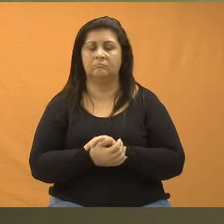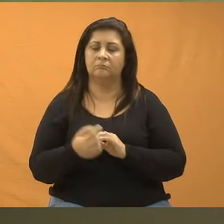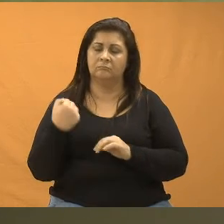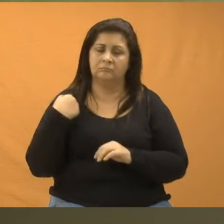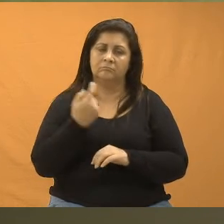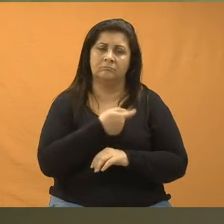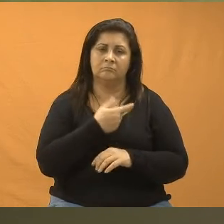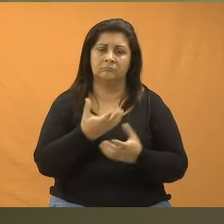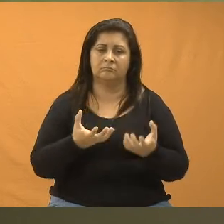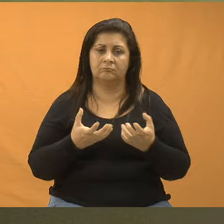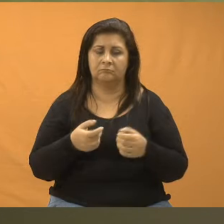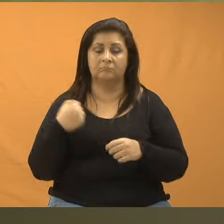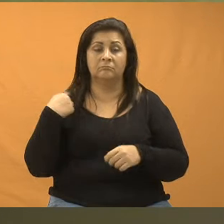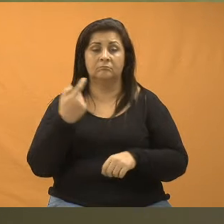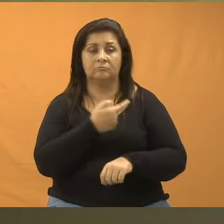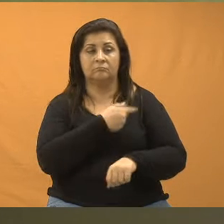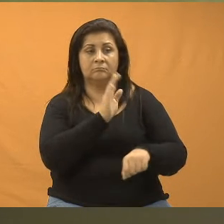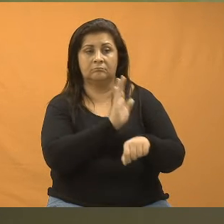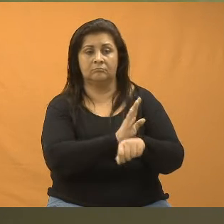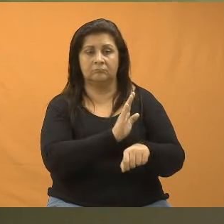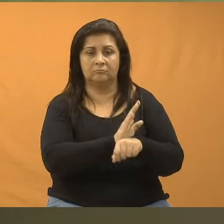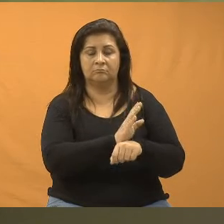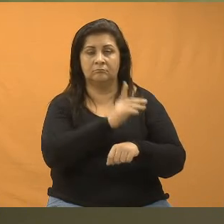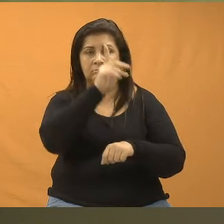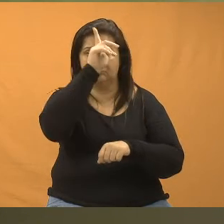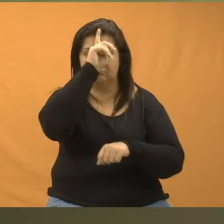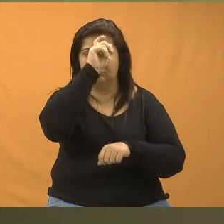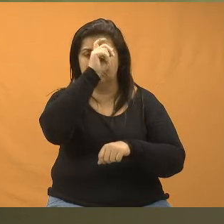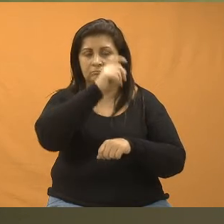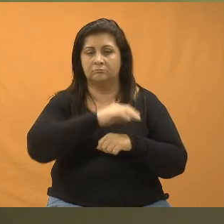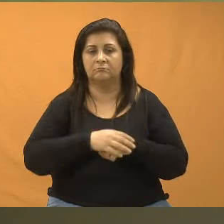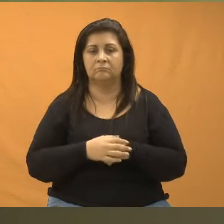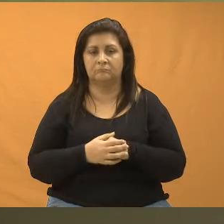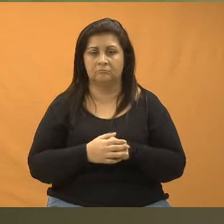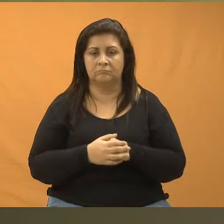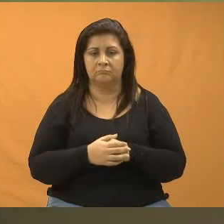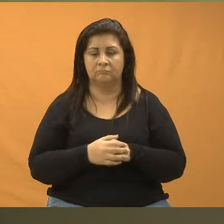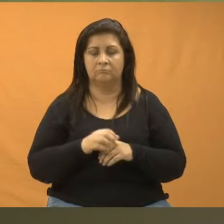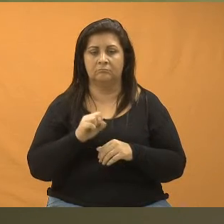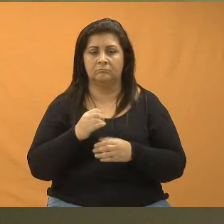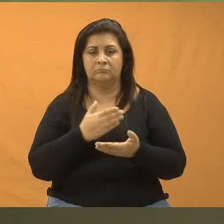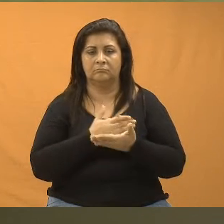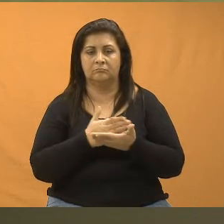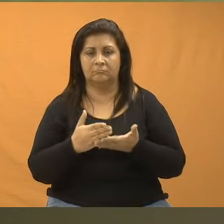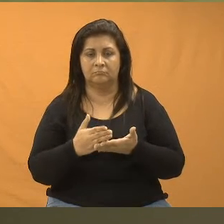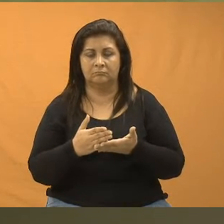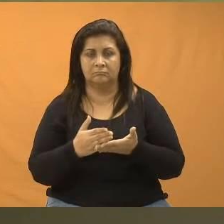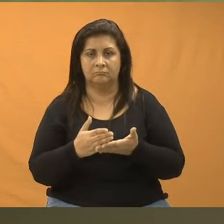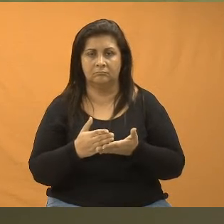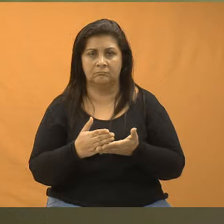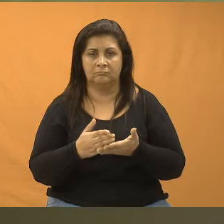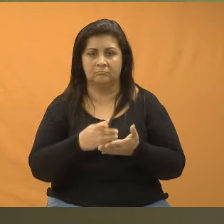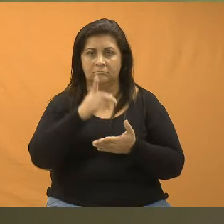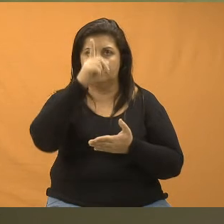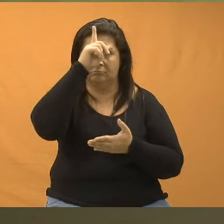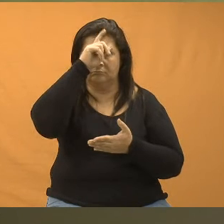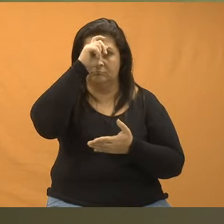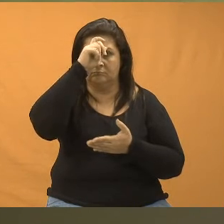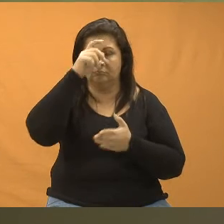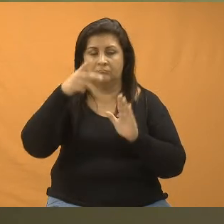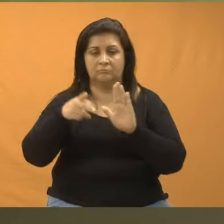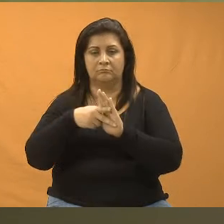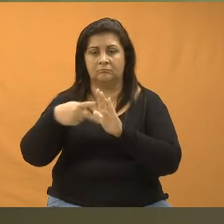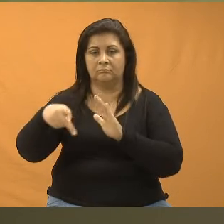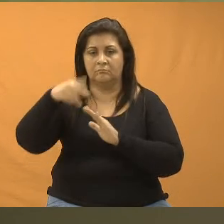vai auxiliar a Santa Casa para que chegue nessa finalidade. A partir do momento que você torna a Santa Casa um hospital municipal,